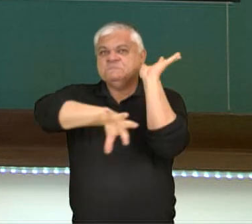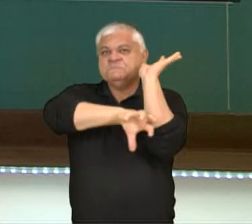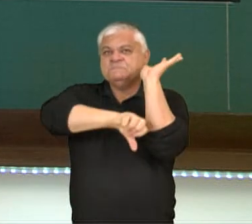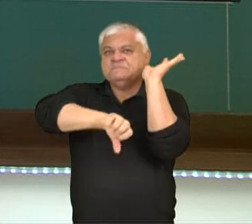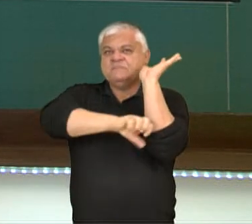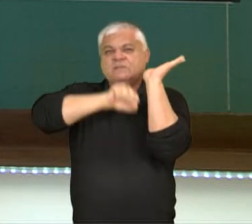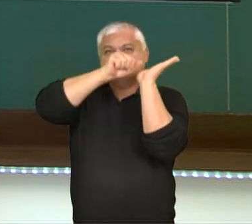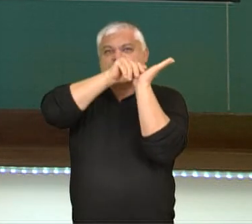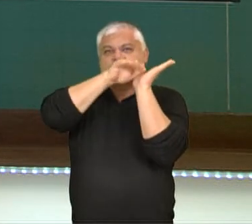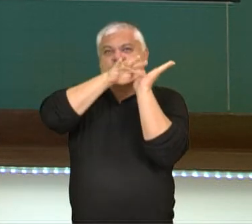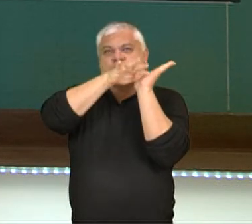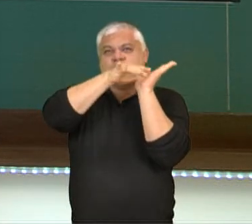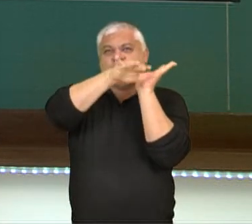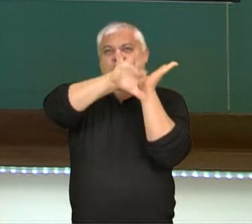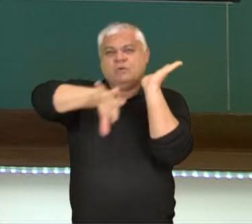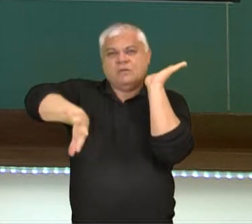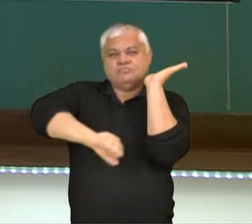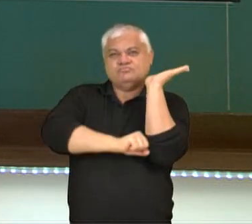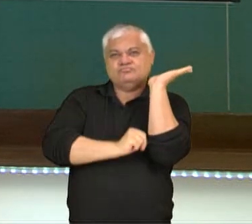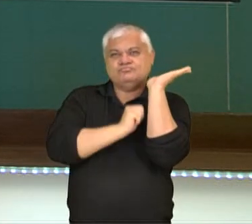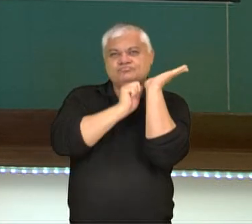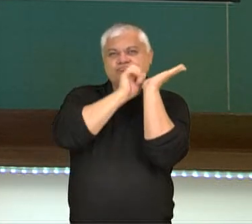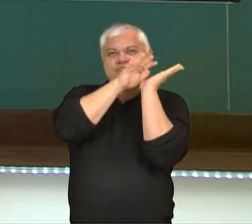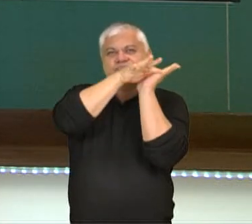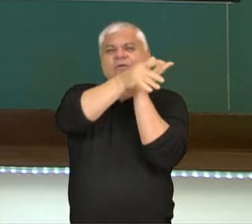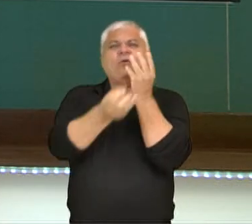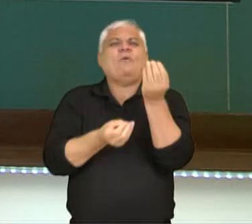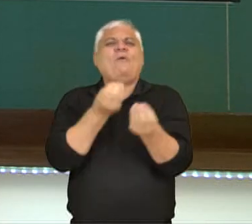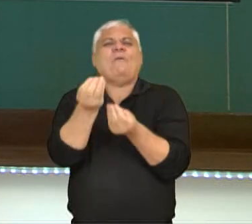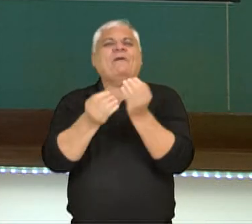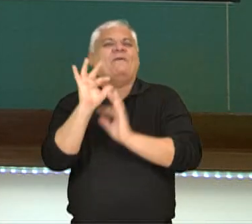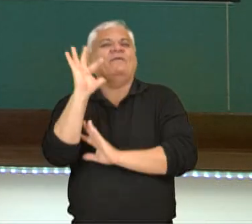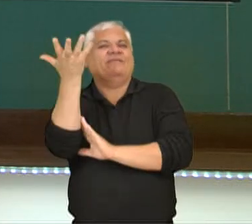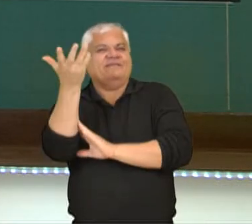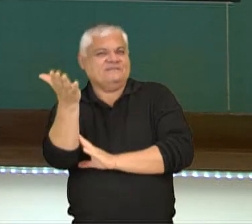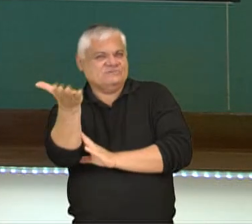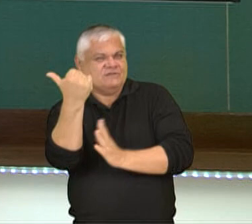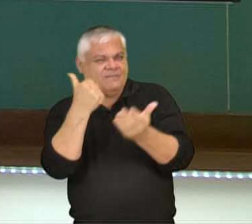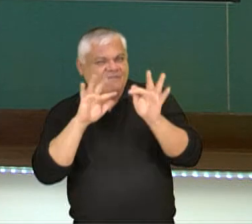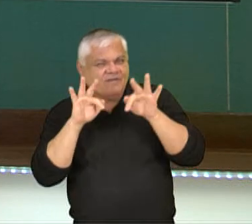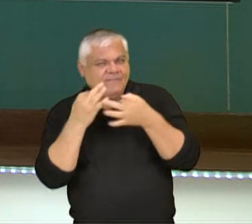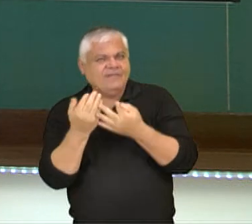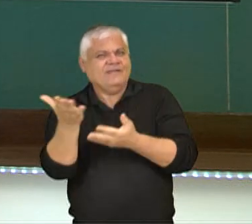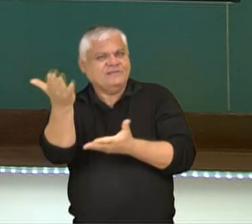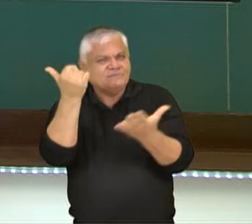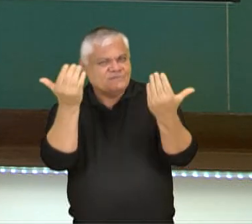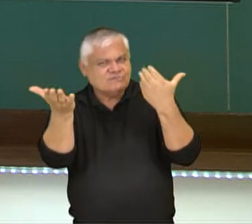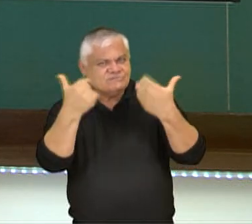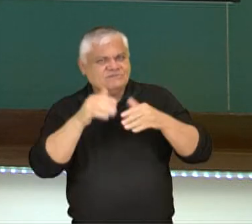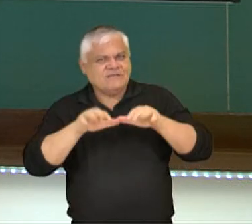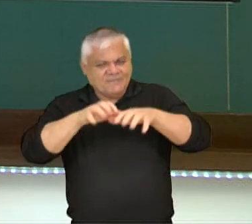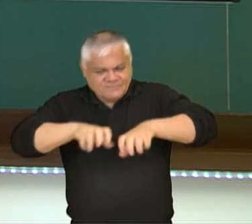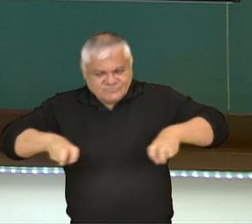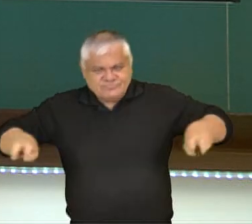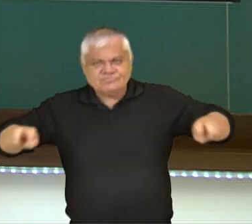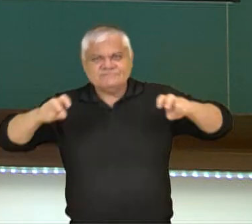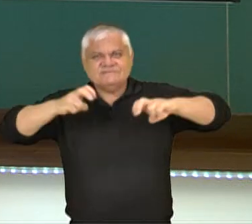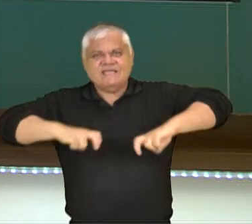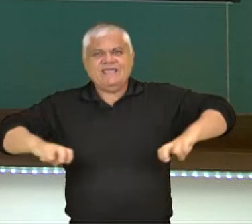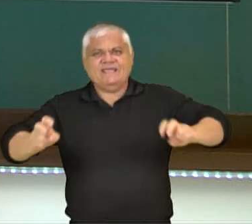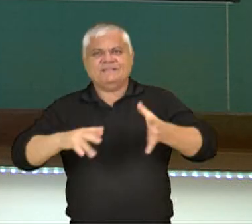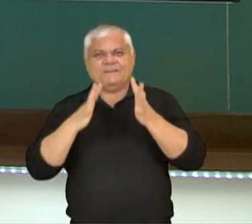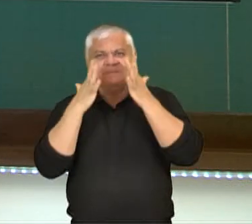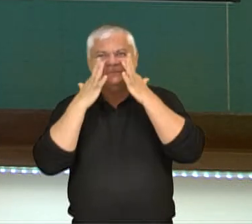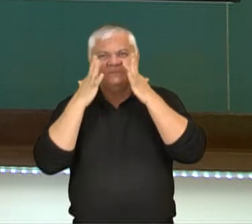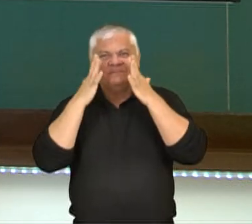né? Vamos ver como que isso ocorre. Então, vem aqui comigo, vamos conferir. Chama a família, chama todo mundo, empurra o sofá, senta no chão,